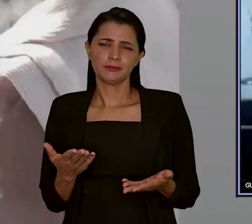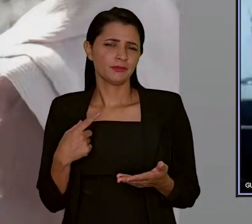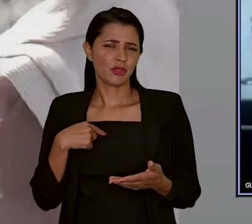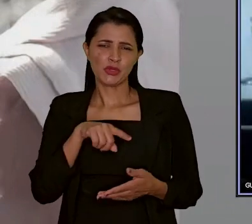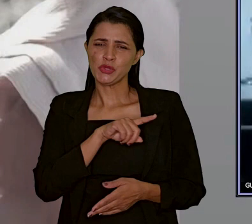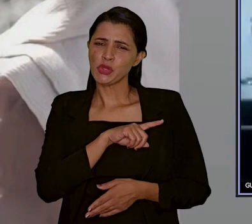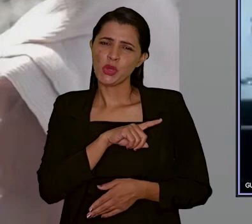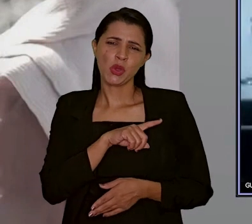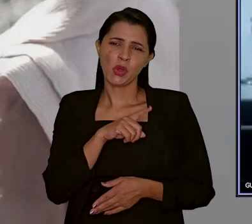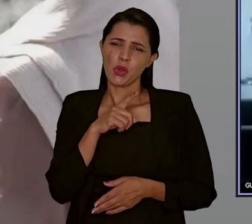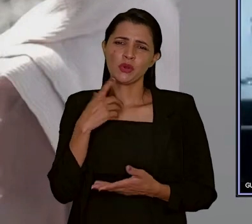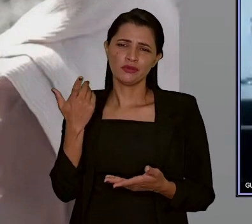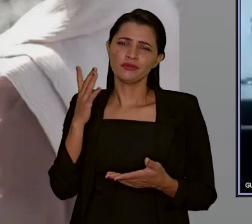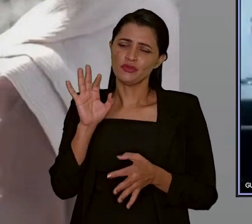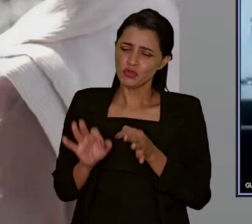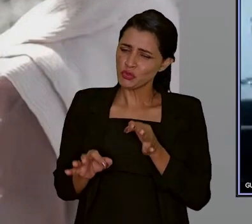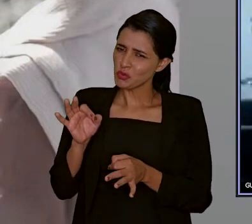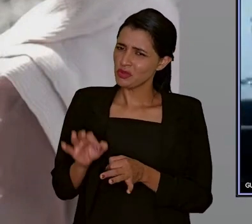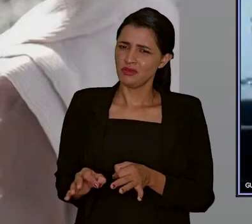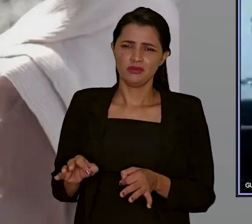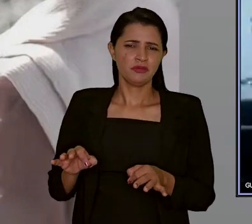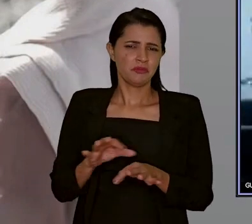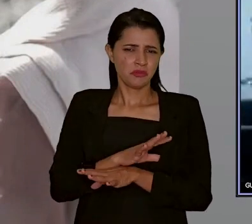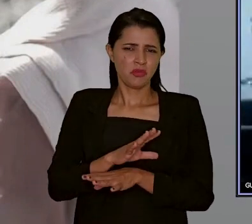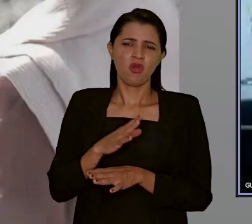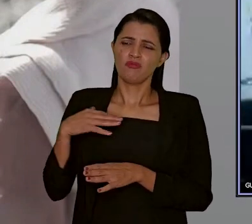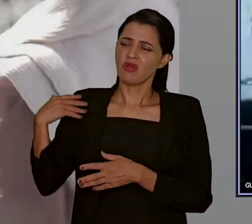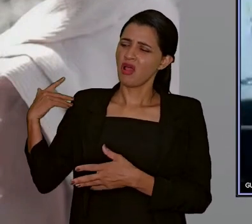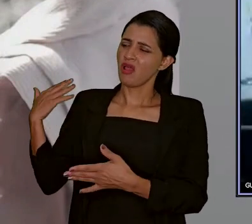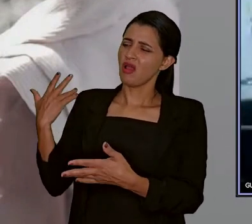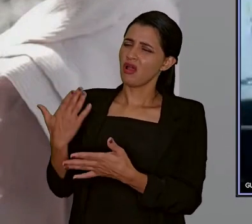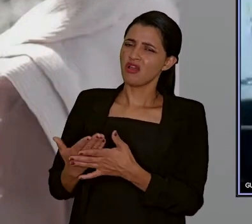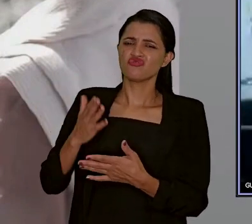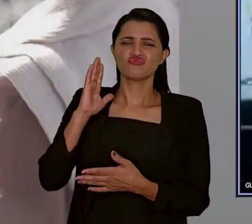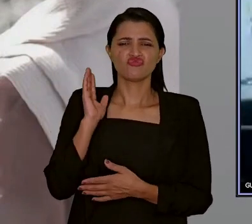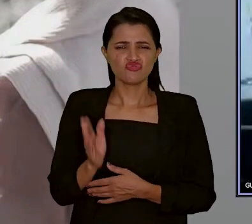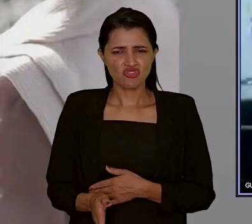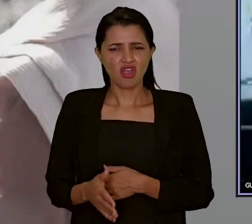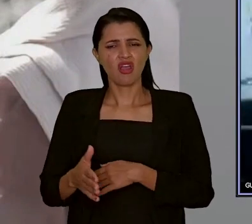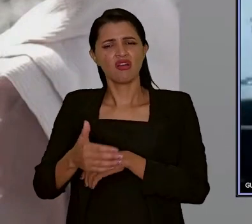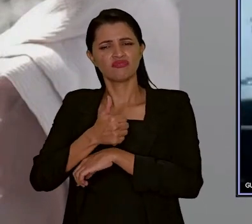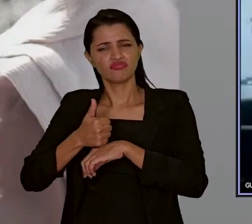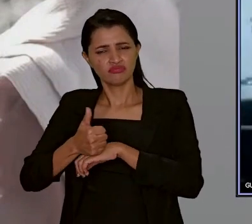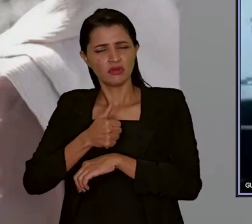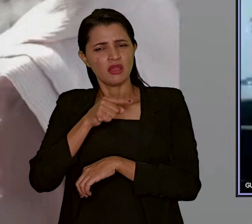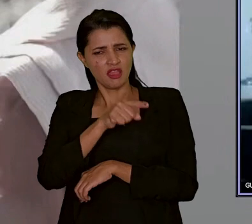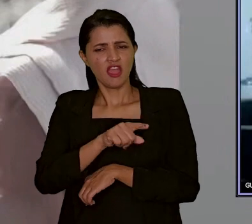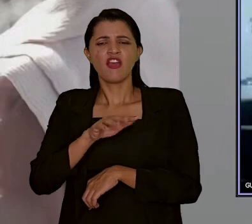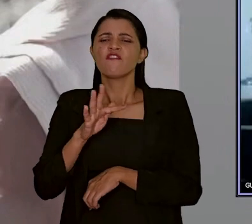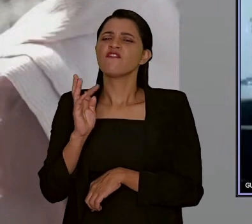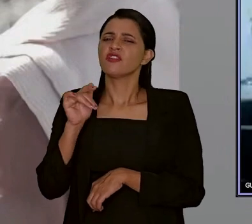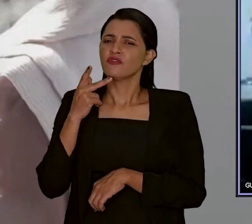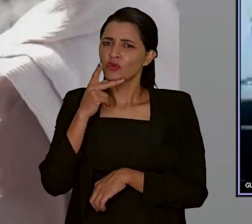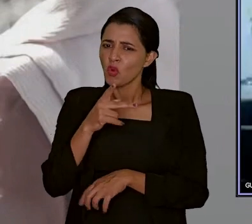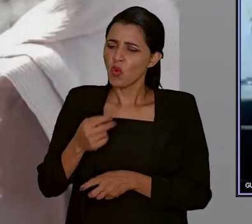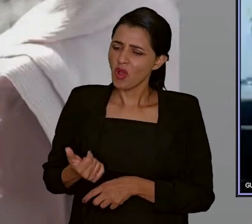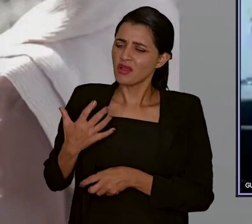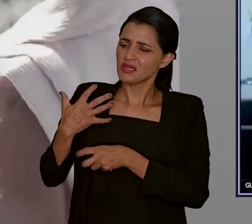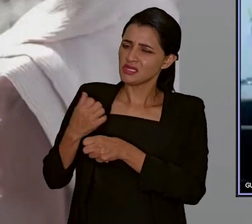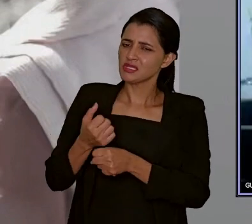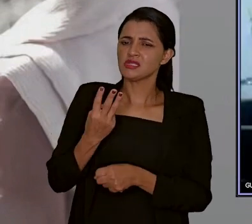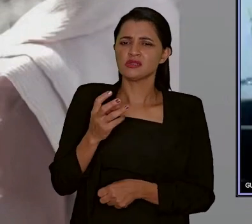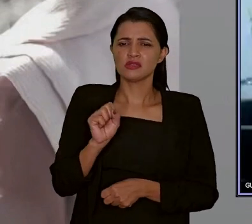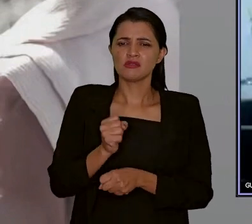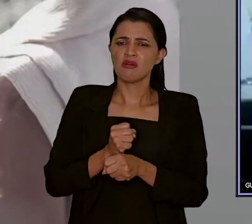somos magistrados de carreira, estamos aqui já, o Fernando colocou bem, quase 30 anos na magistratura,